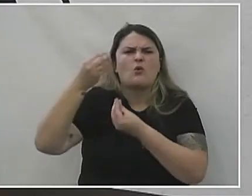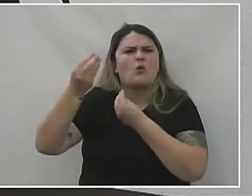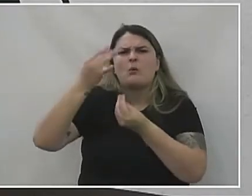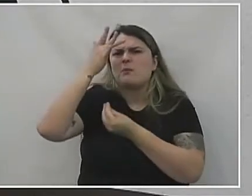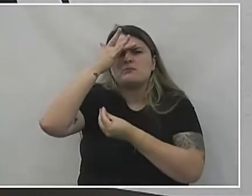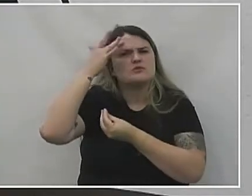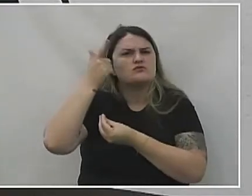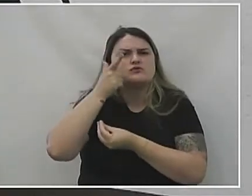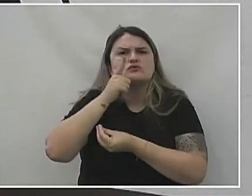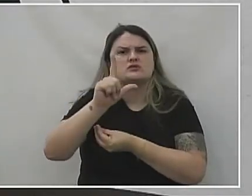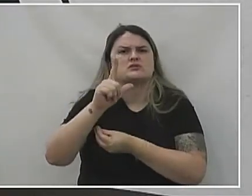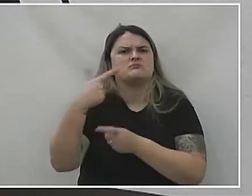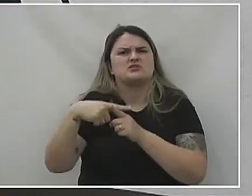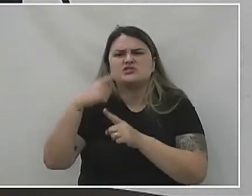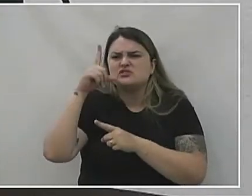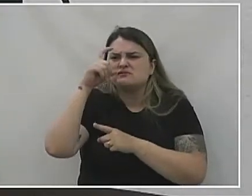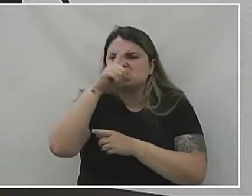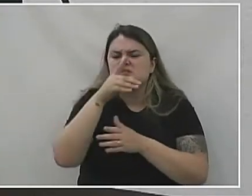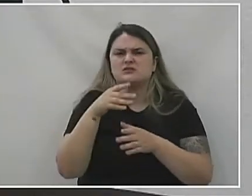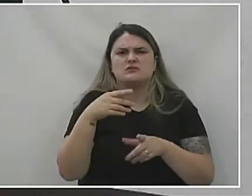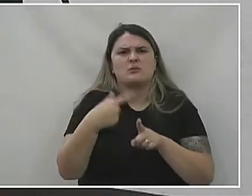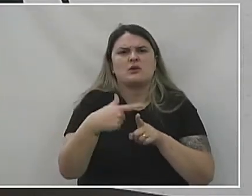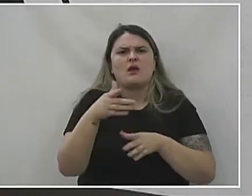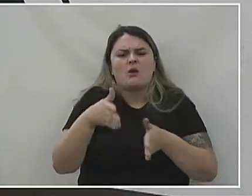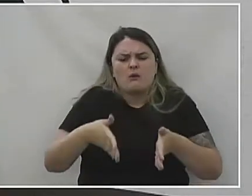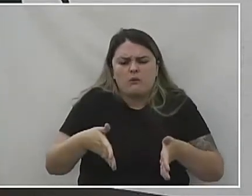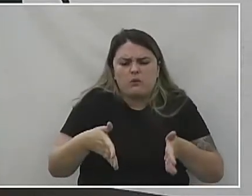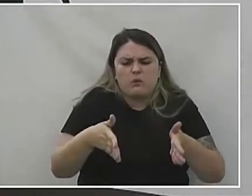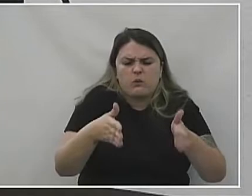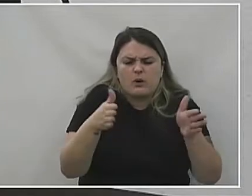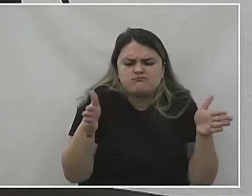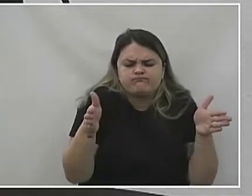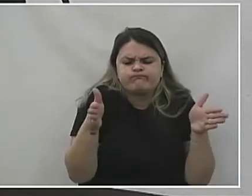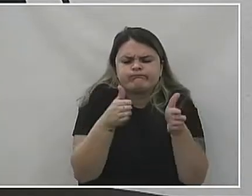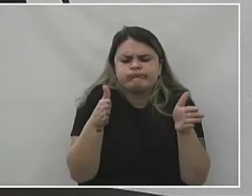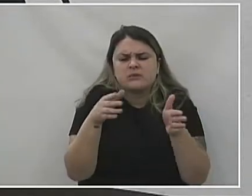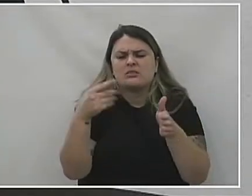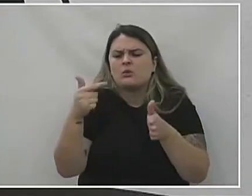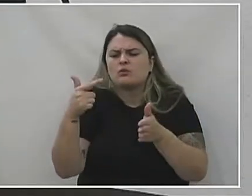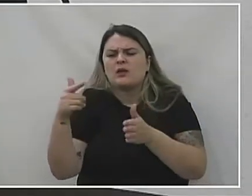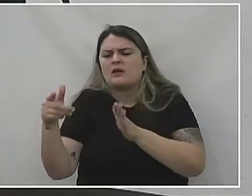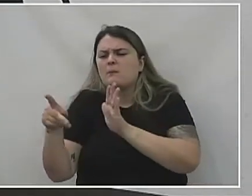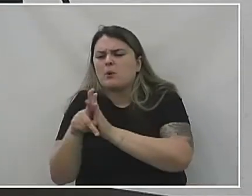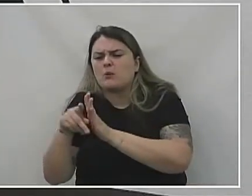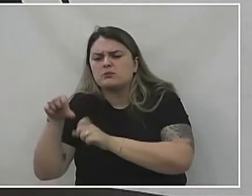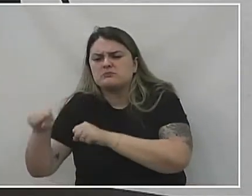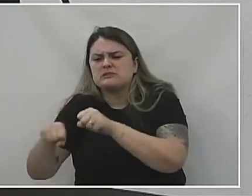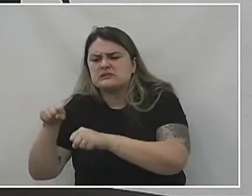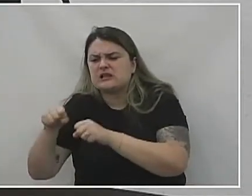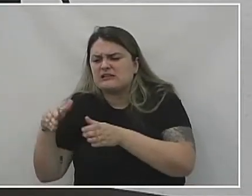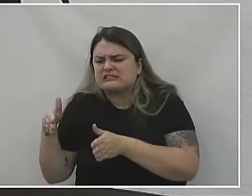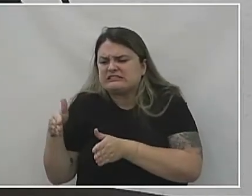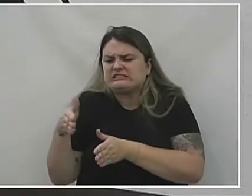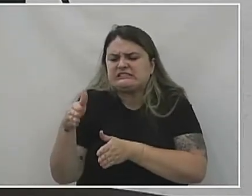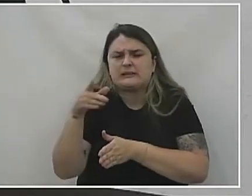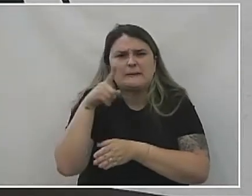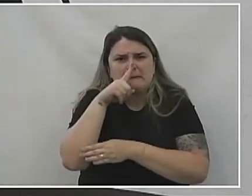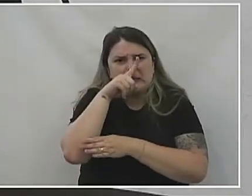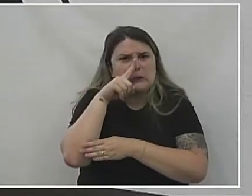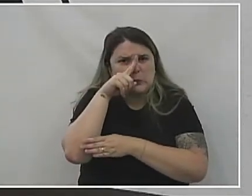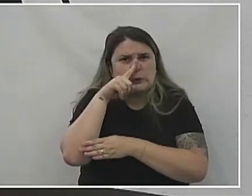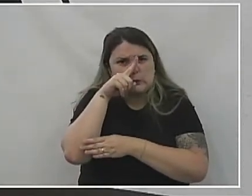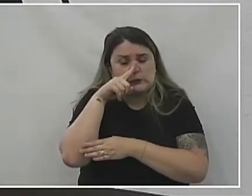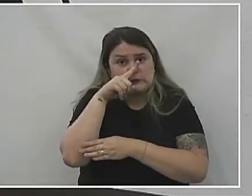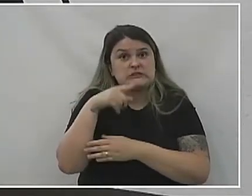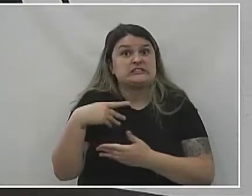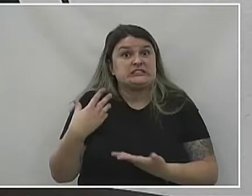trabalham nesse local vão se dirigir até o seu trabalho e do trabalho para casa como nós vamos fazer não tem como ficar muito perigoso a terceira